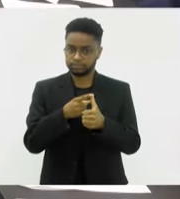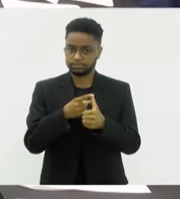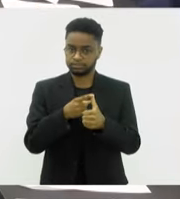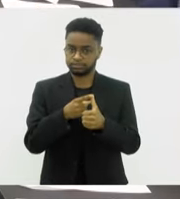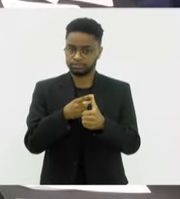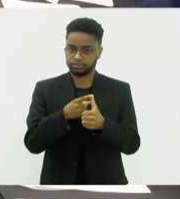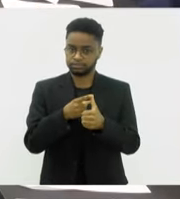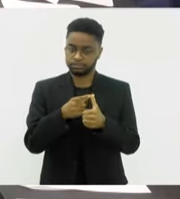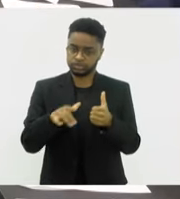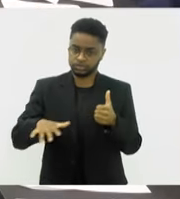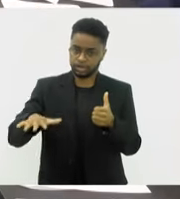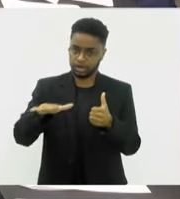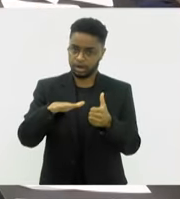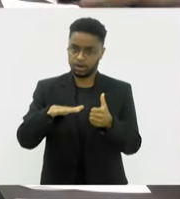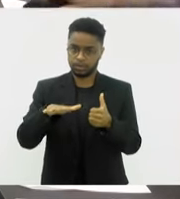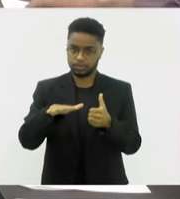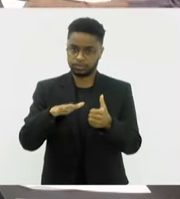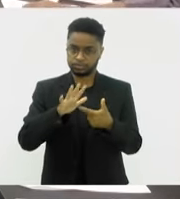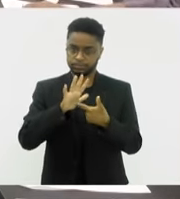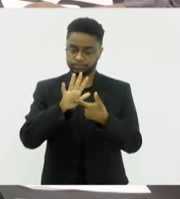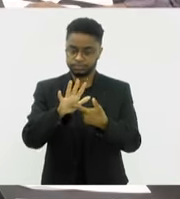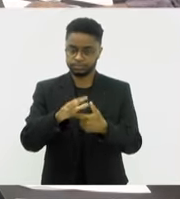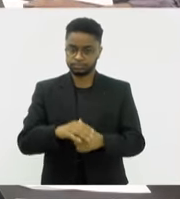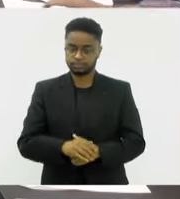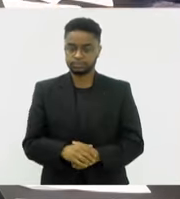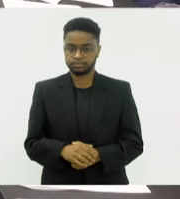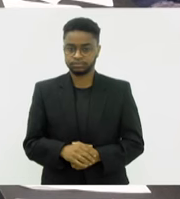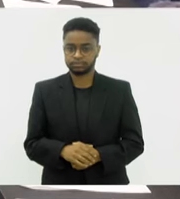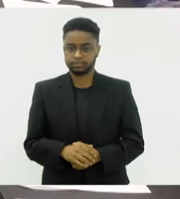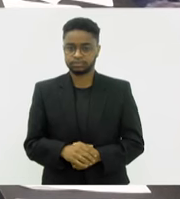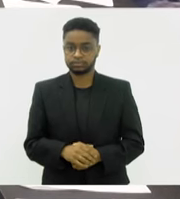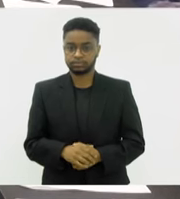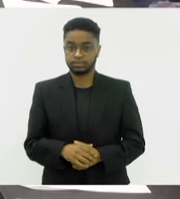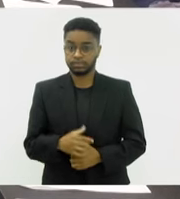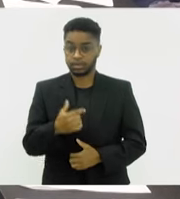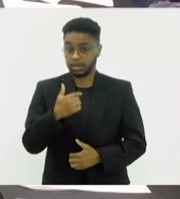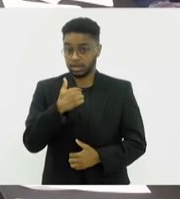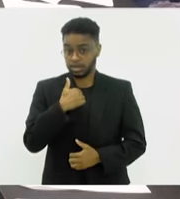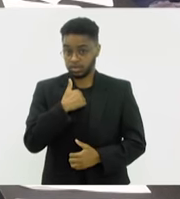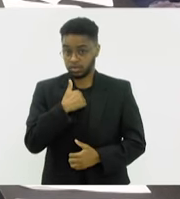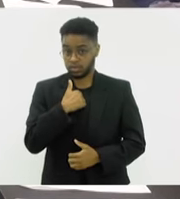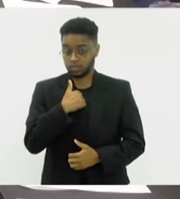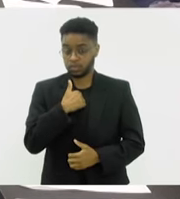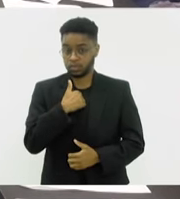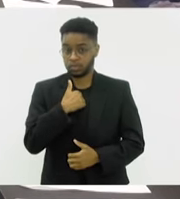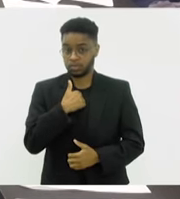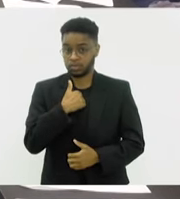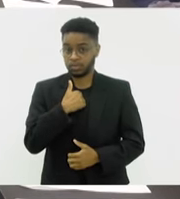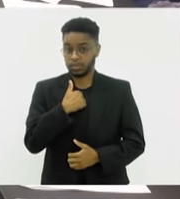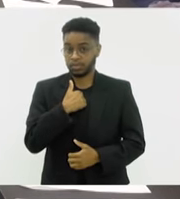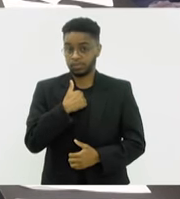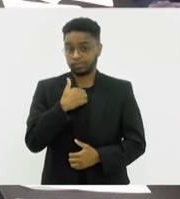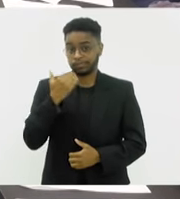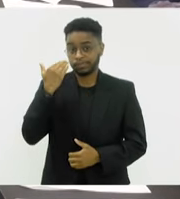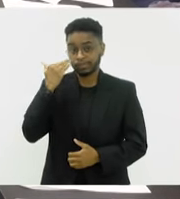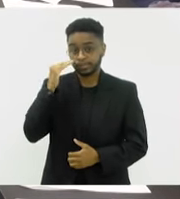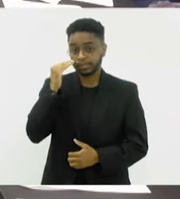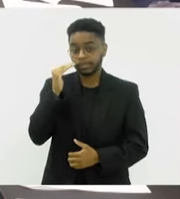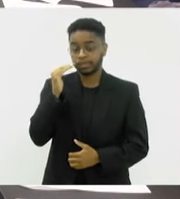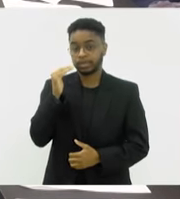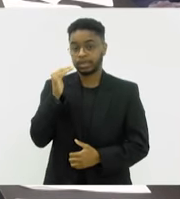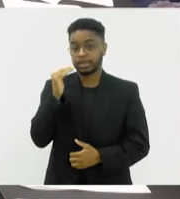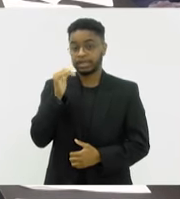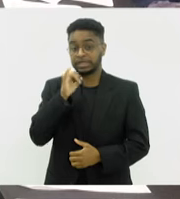questões mais genéricas. Senhor presidente, entendo eu que o termo, quando vai